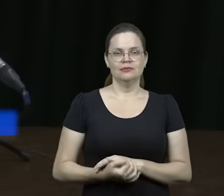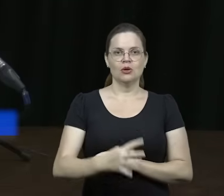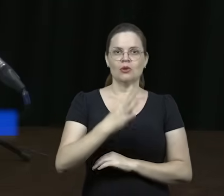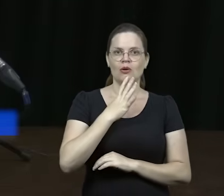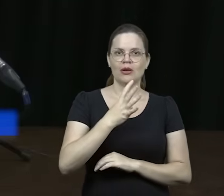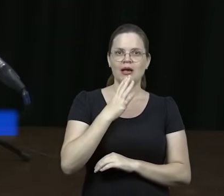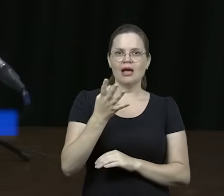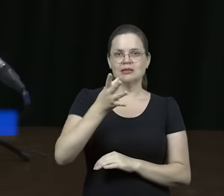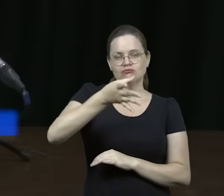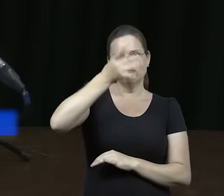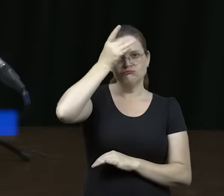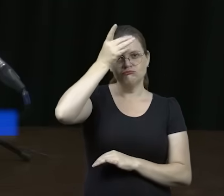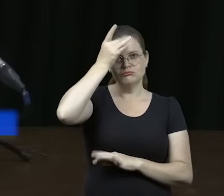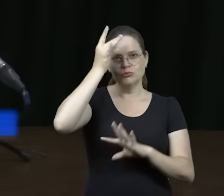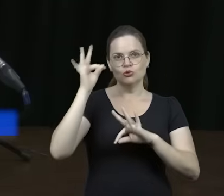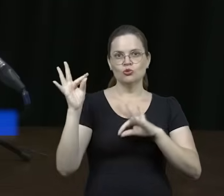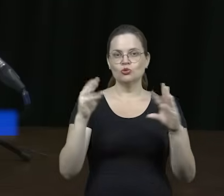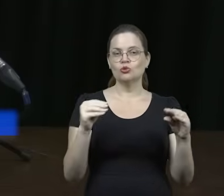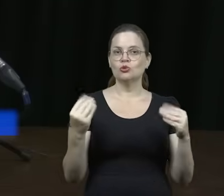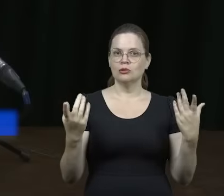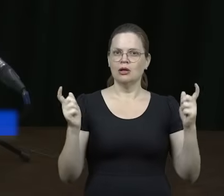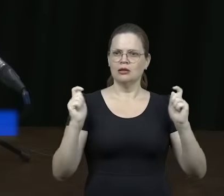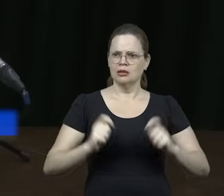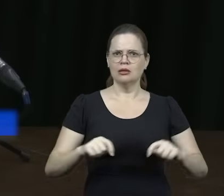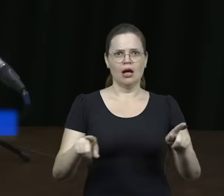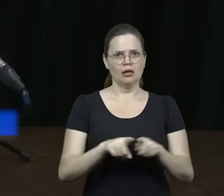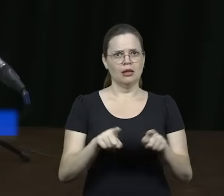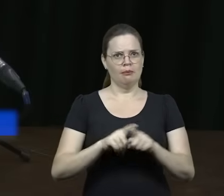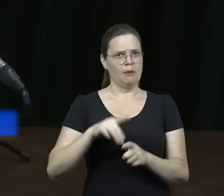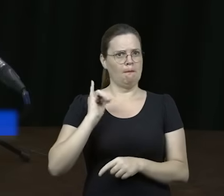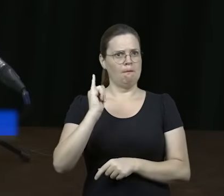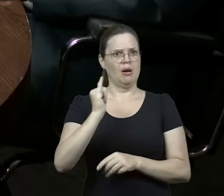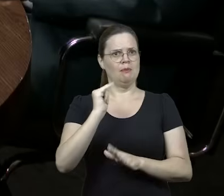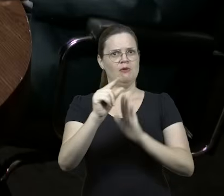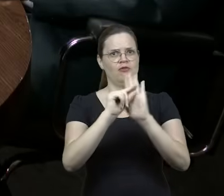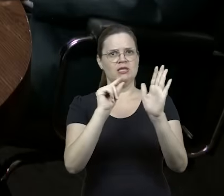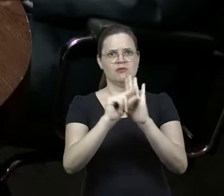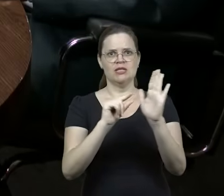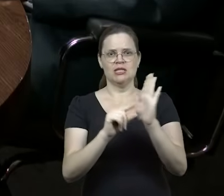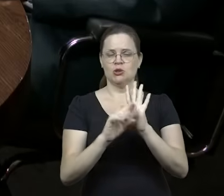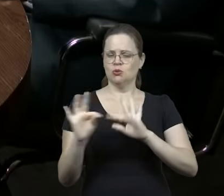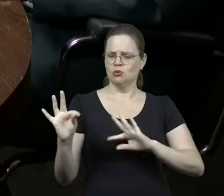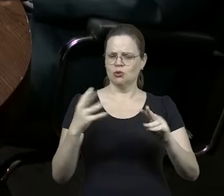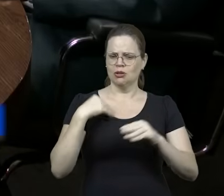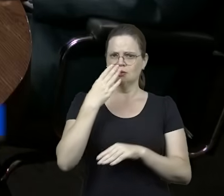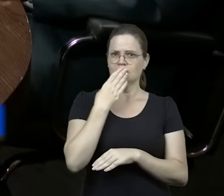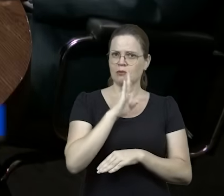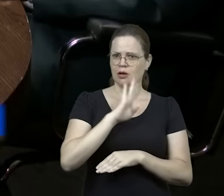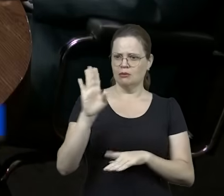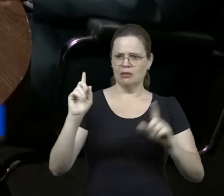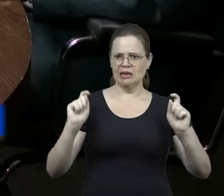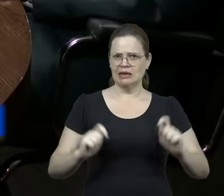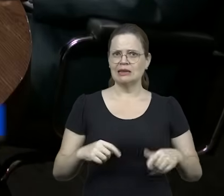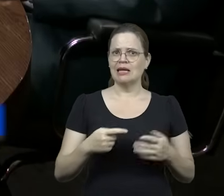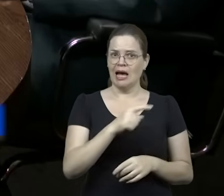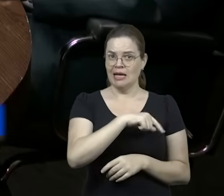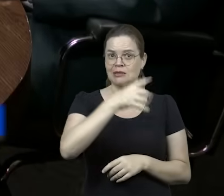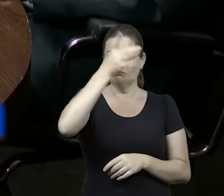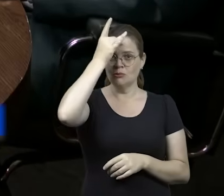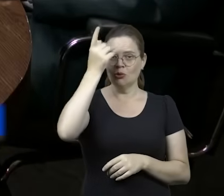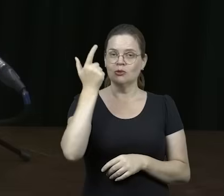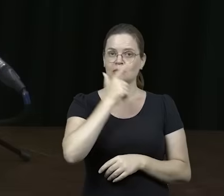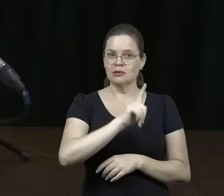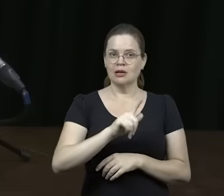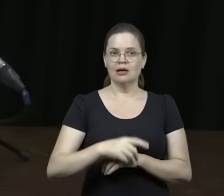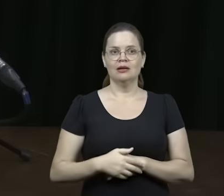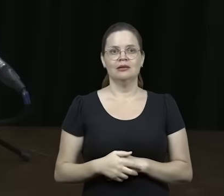conseguem decorar de tal forma que conseguem falar, todos os versículos. Todas as promessas do versículo. Todas as promessas que são muitas. O homem quer